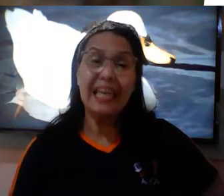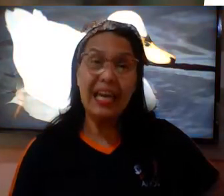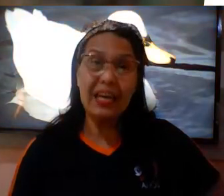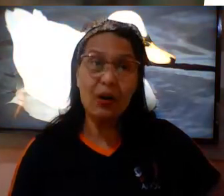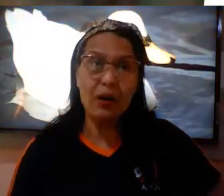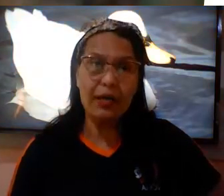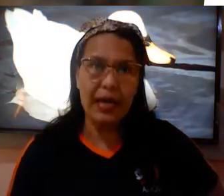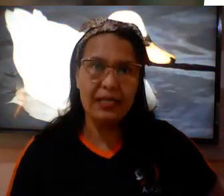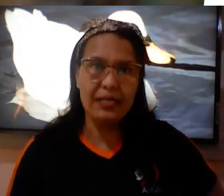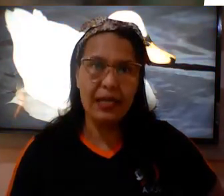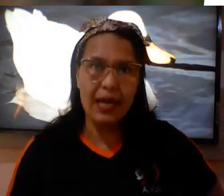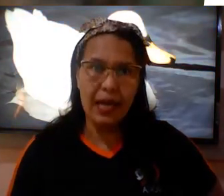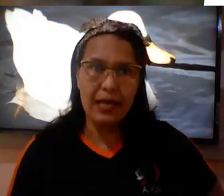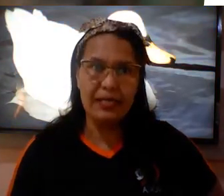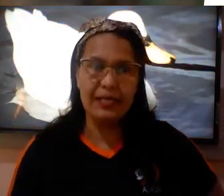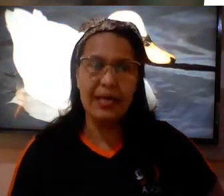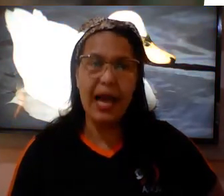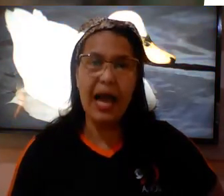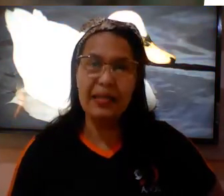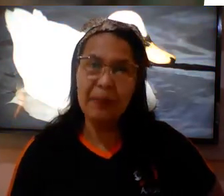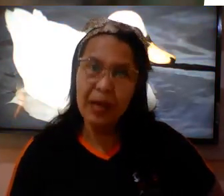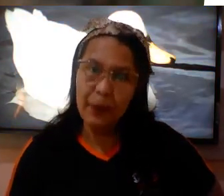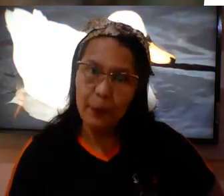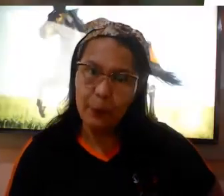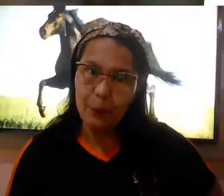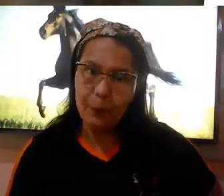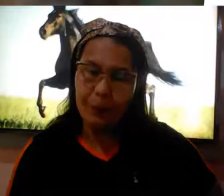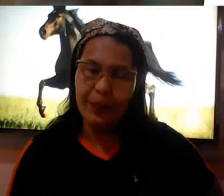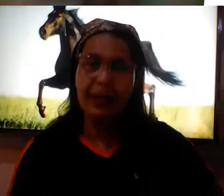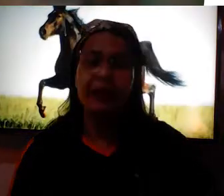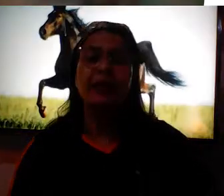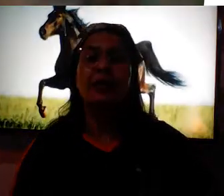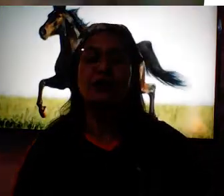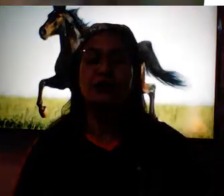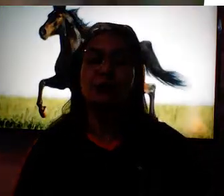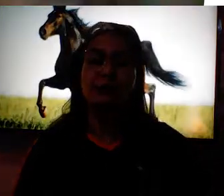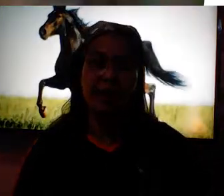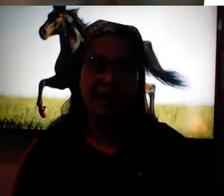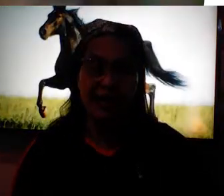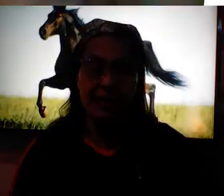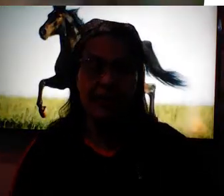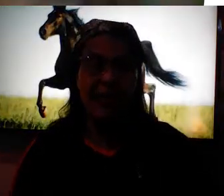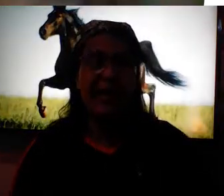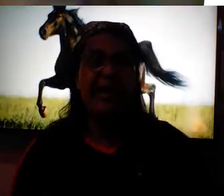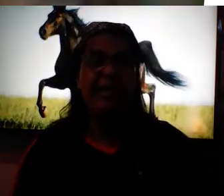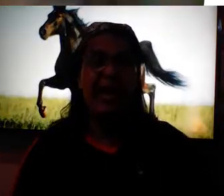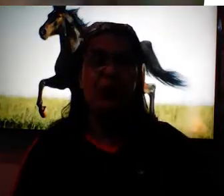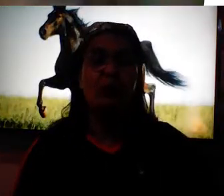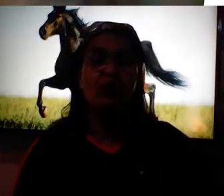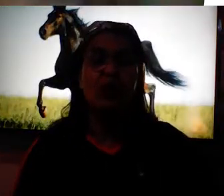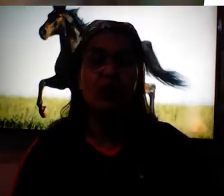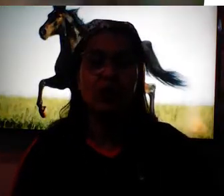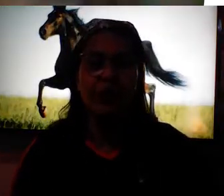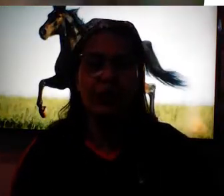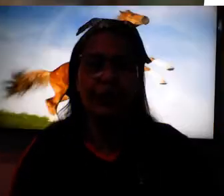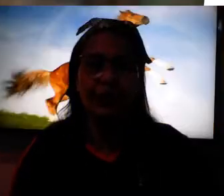E quem conhece esse animal? Isto mesmo, ele é